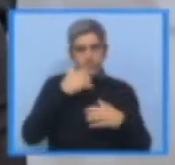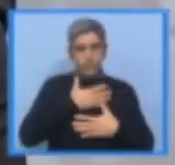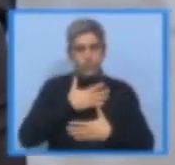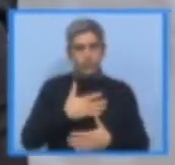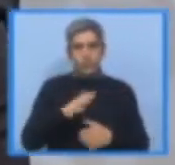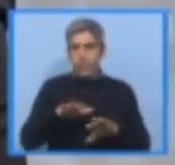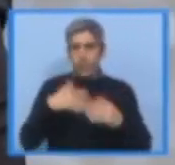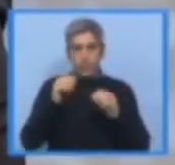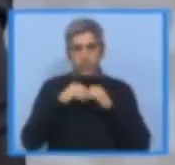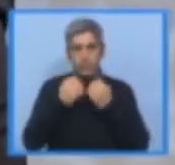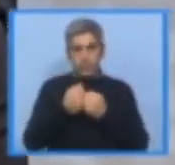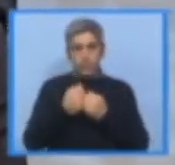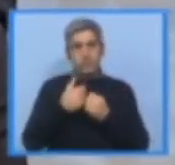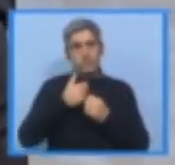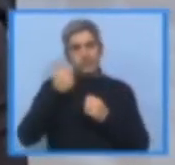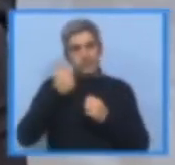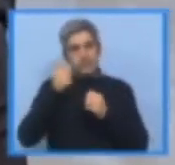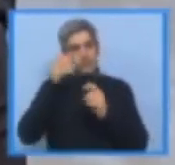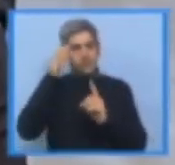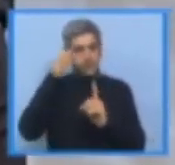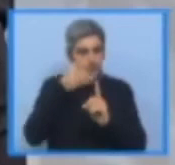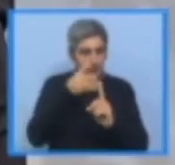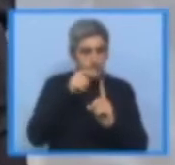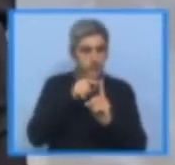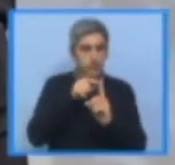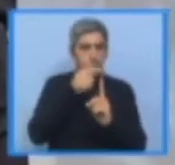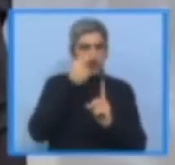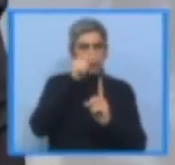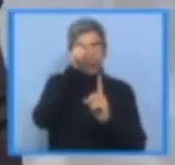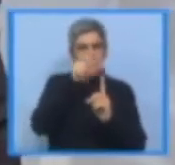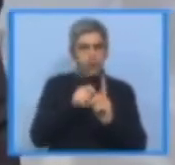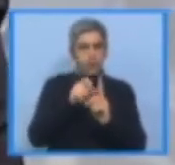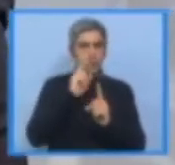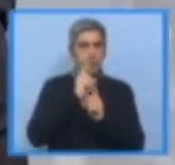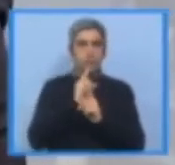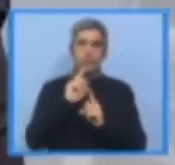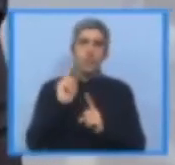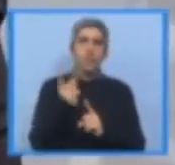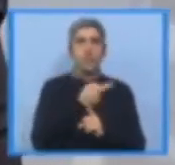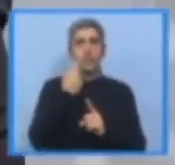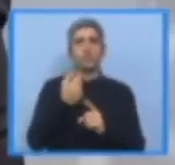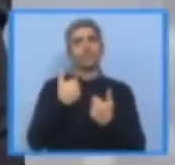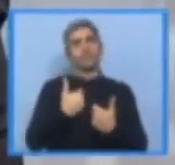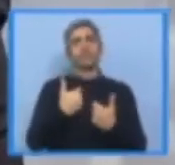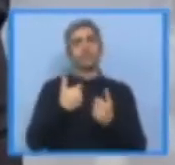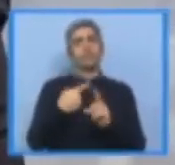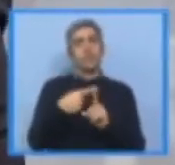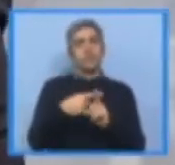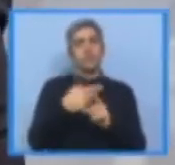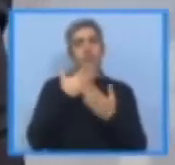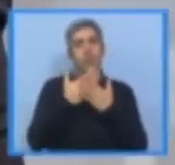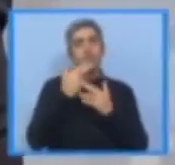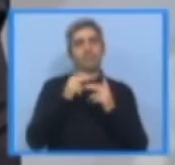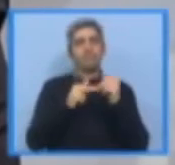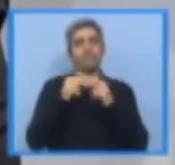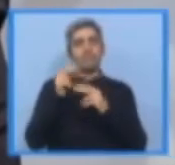profissão da sociedade em que estamos, se a minha preocupação central for o bem comum, o bem da pessoa, nós somos capazes de construir um